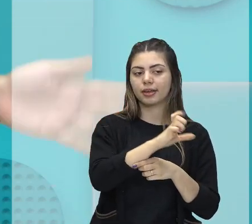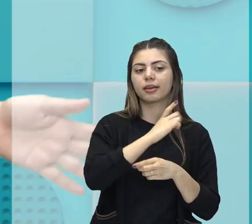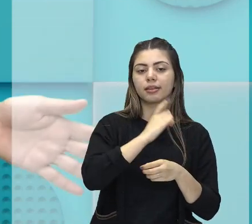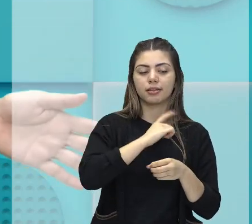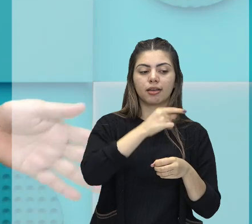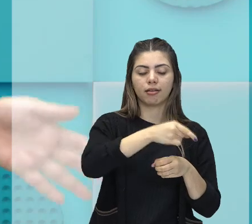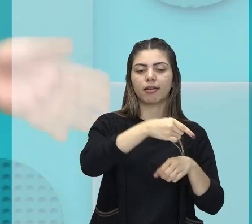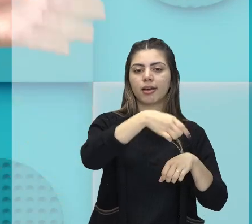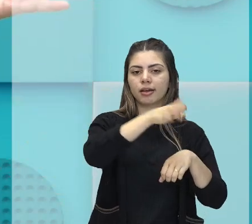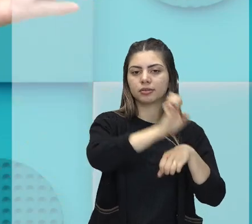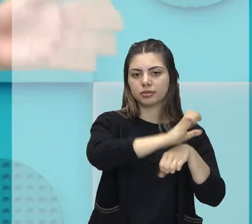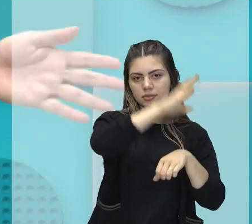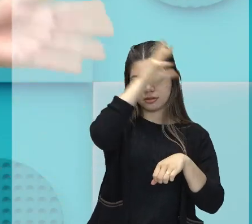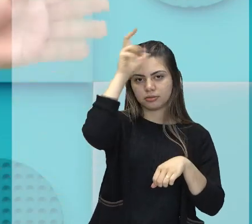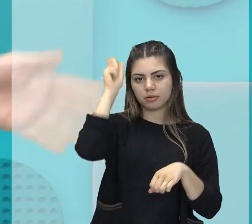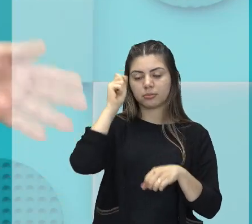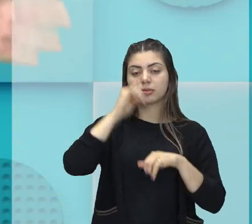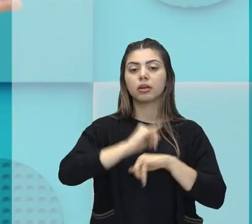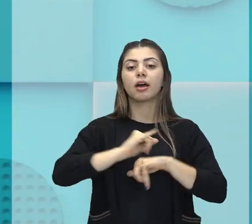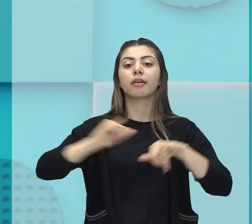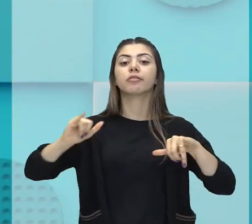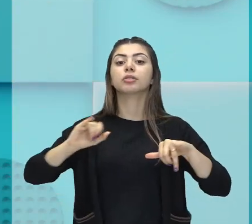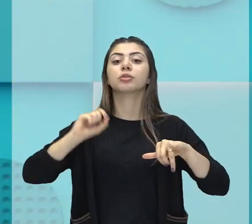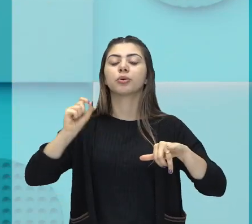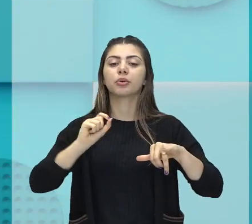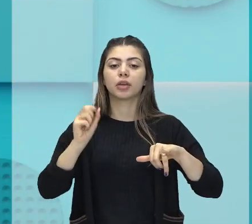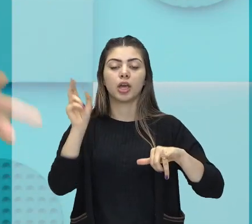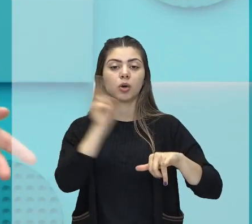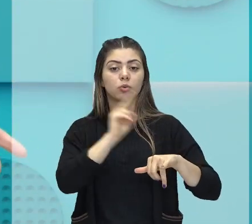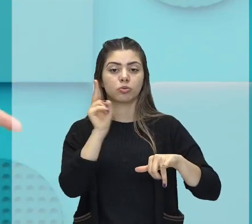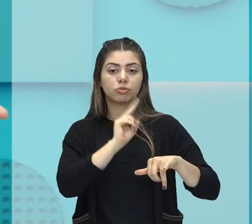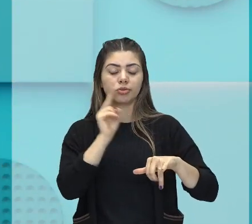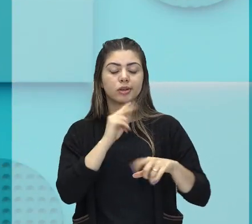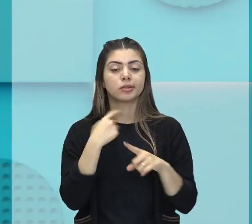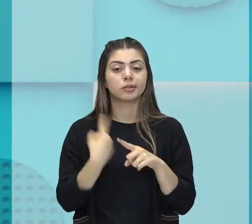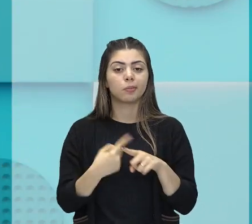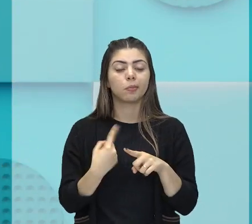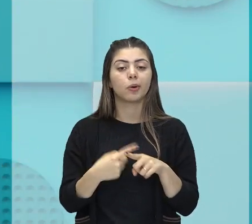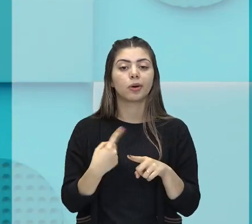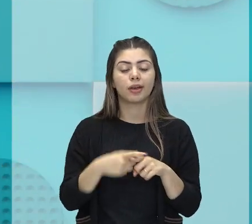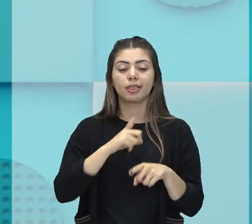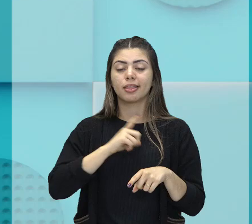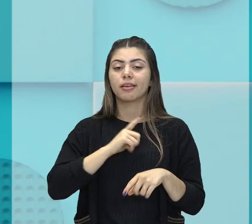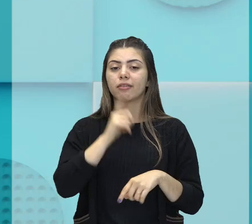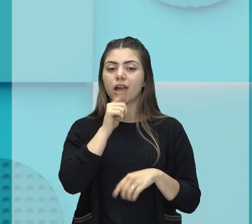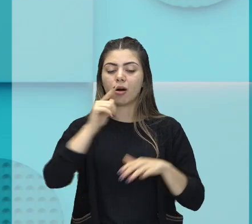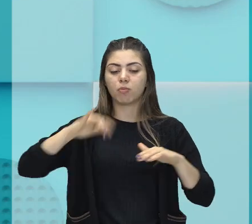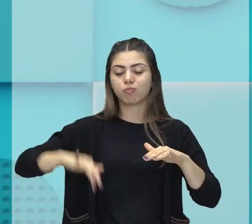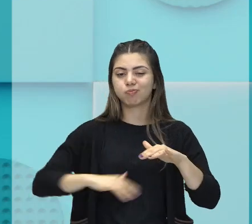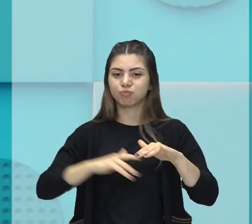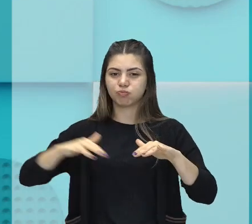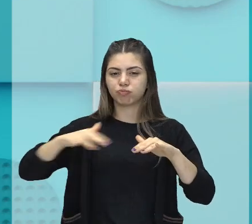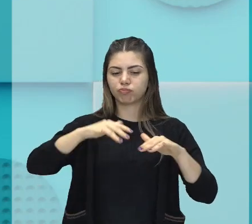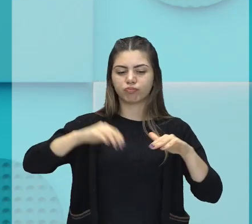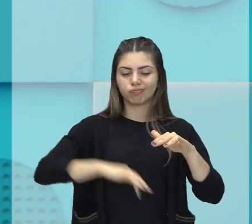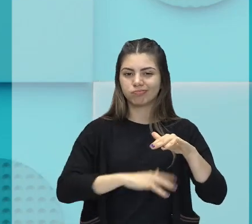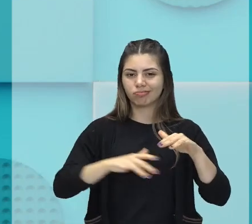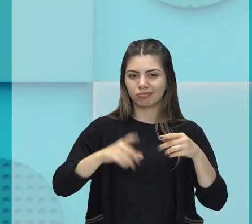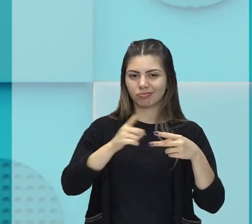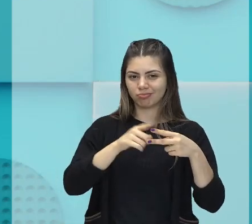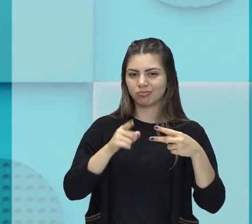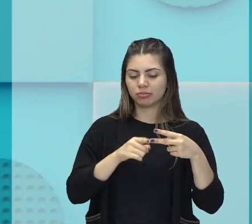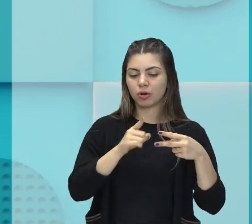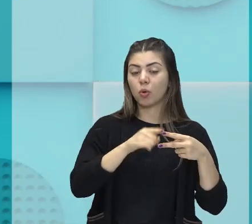do Amazonas, decretou estado de emergência devido ao transbordamento dos rios, né? No